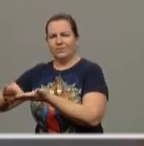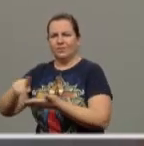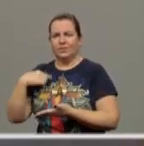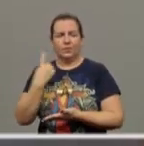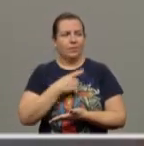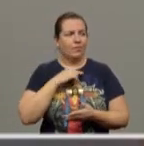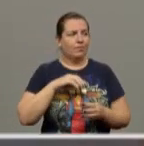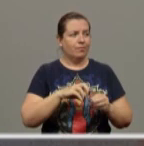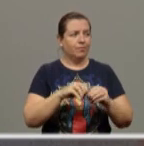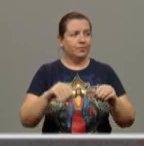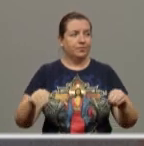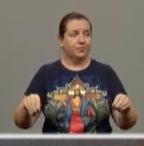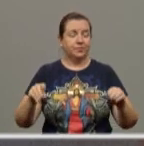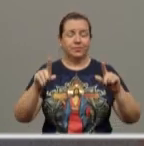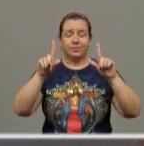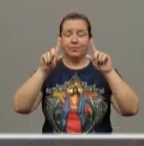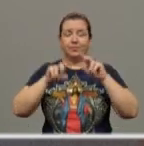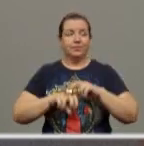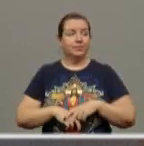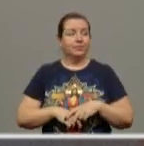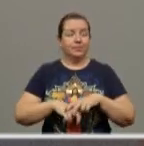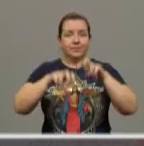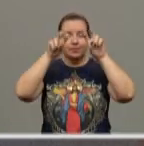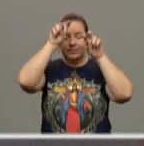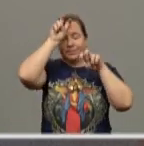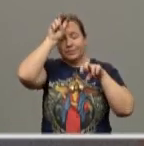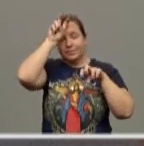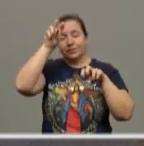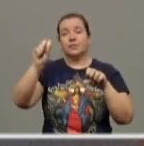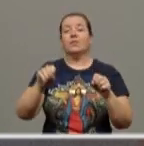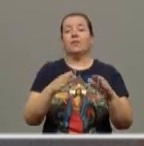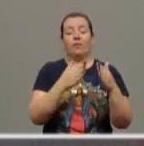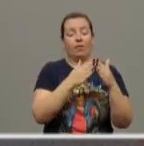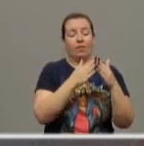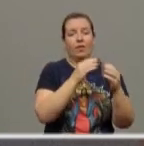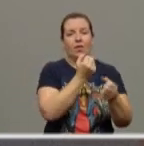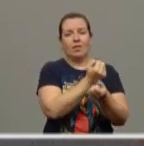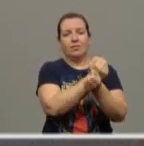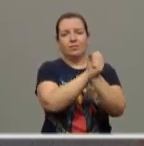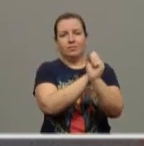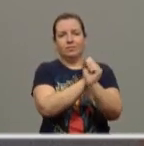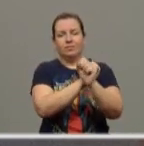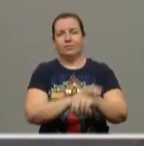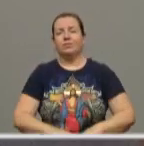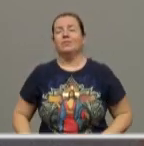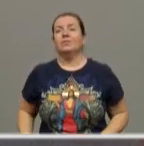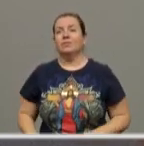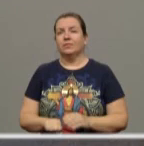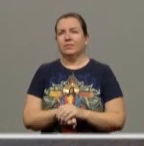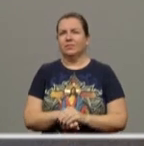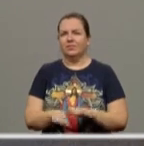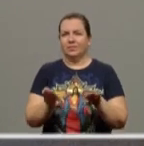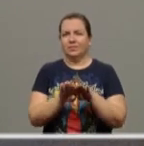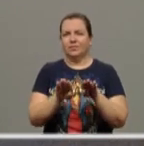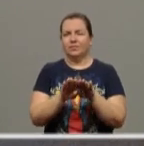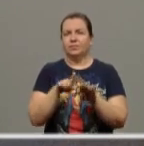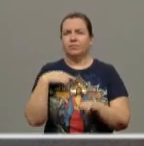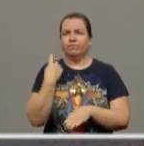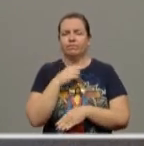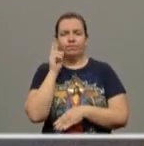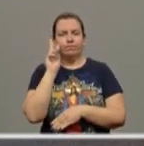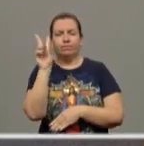da terra do Egito, da casa da escravidão, e que operou à nossa